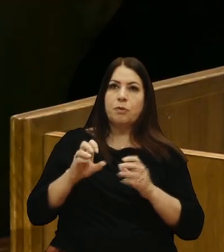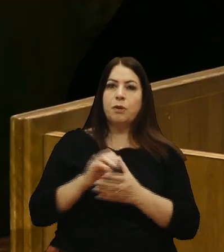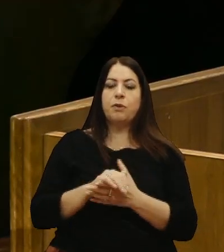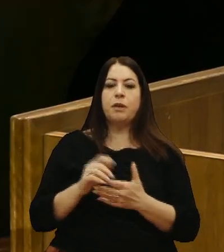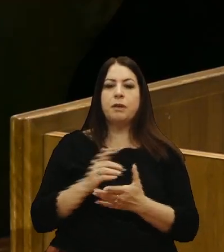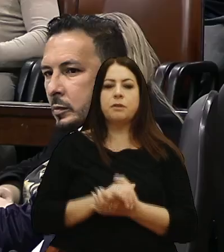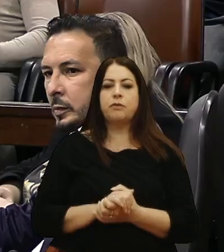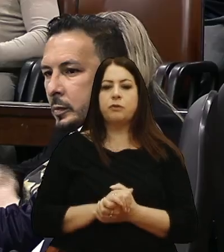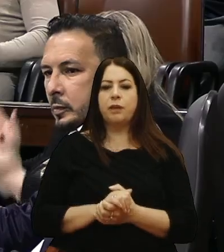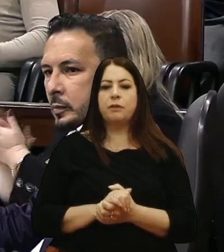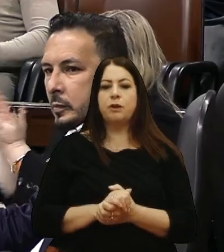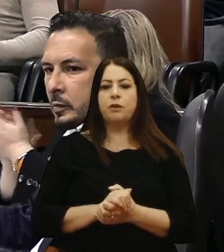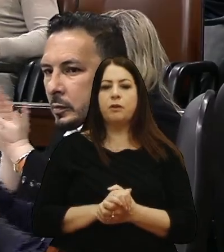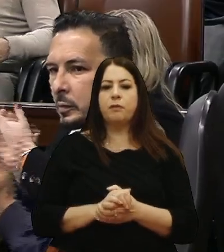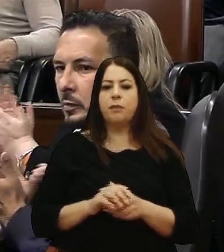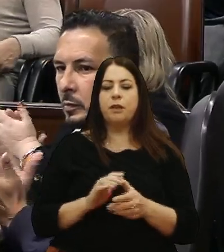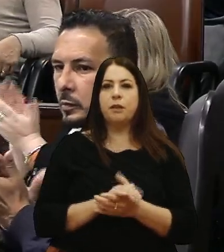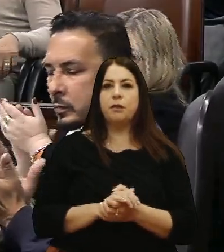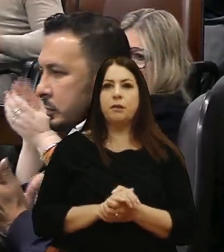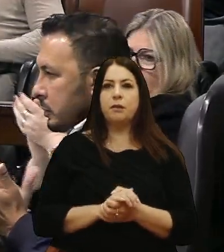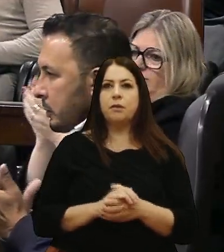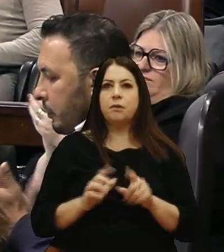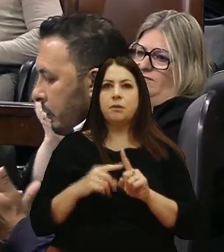Muito obrigado.